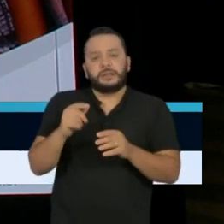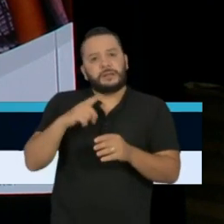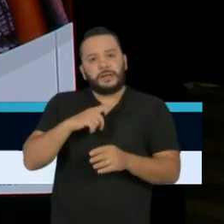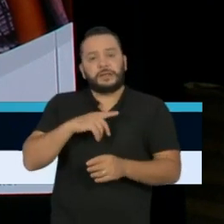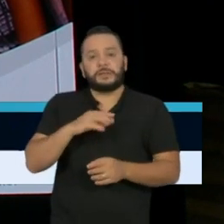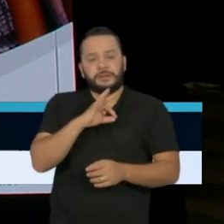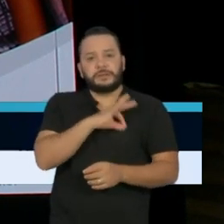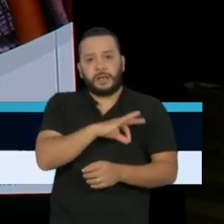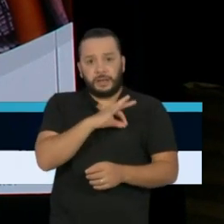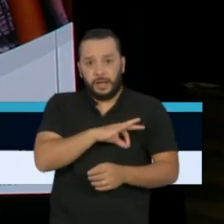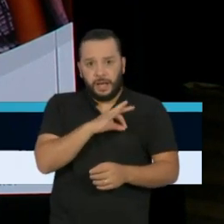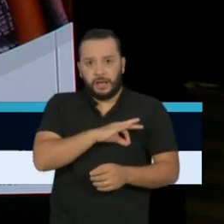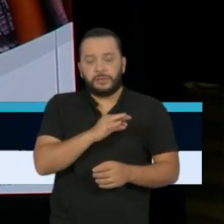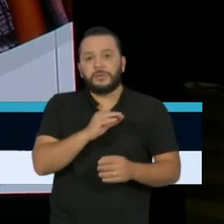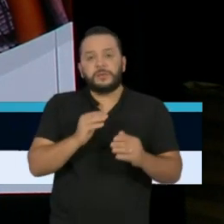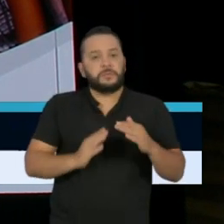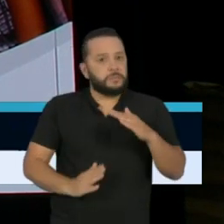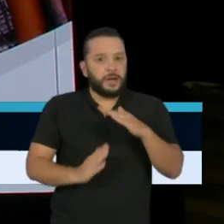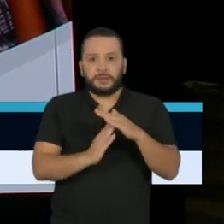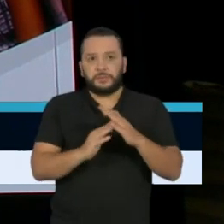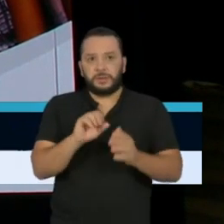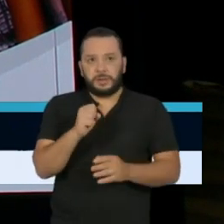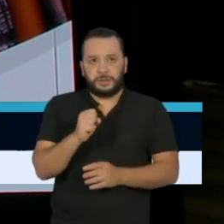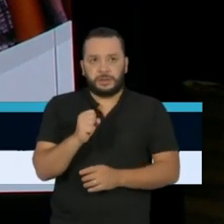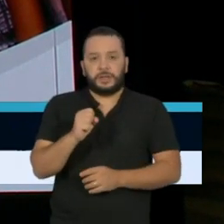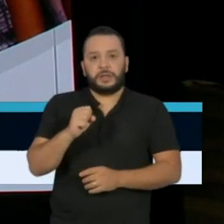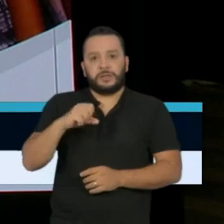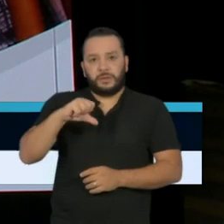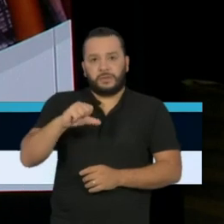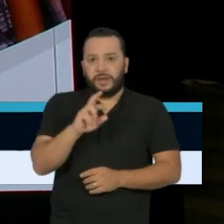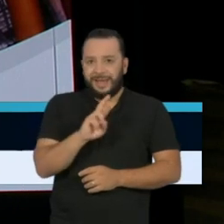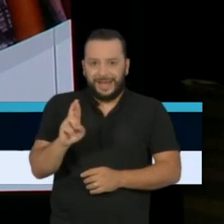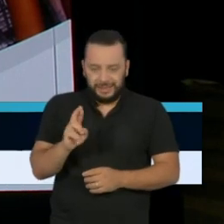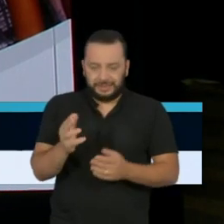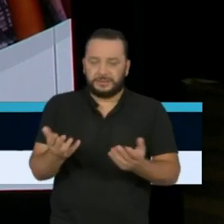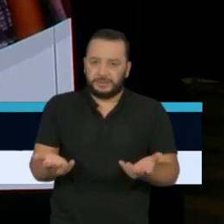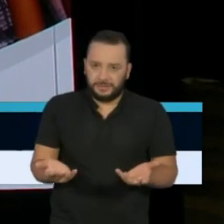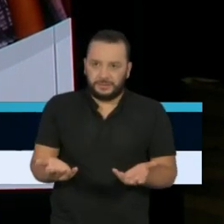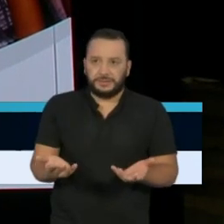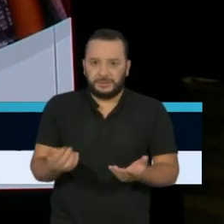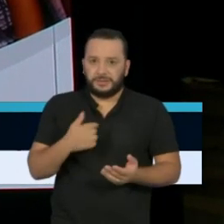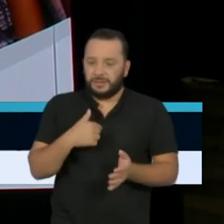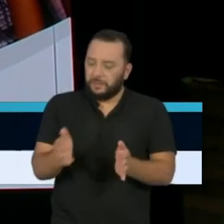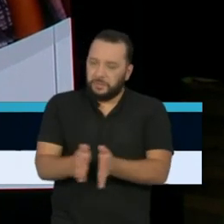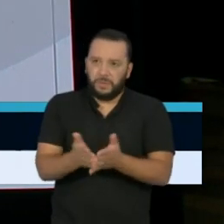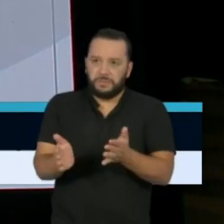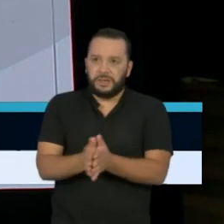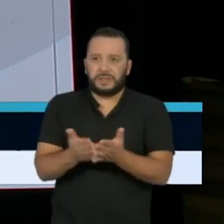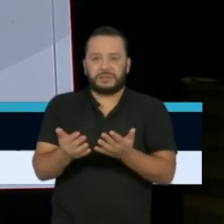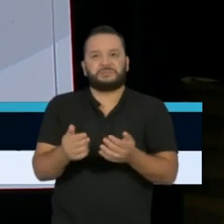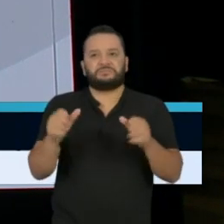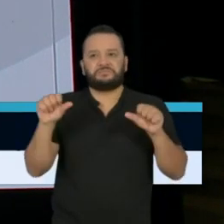mensal máxima de R$ 89 per capita, ou seja, extrema pobreza.